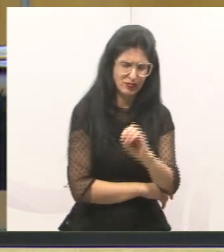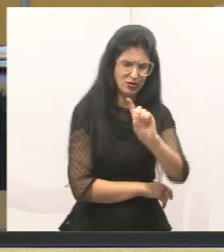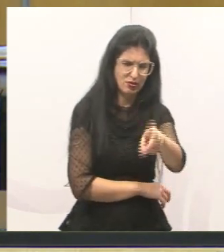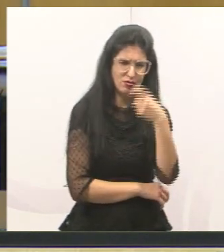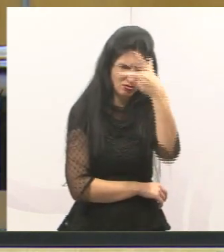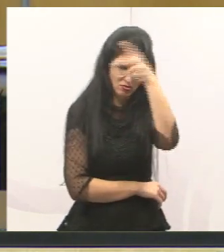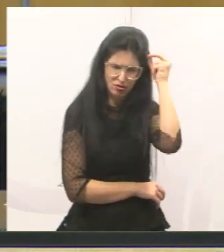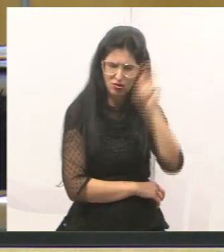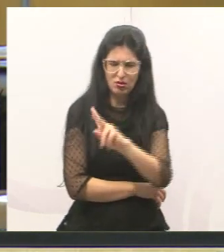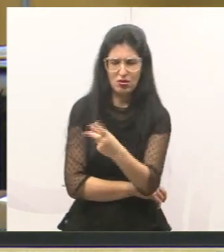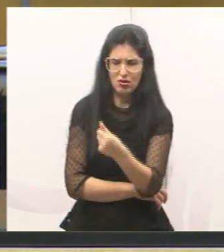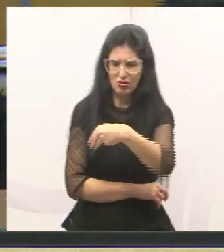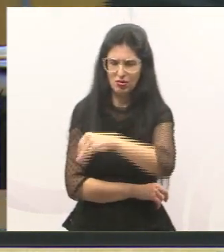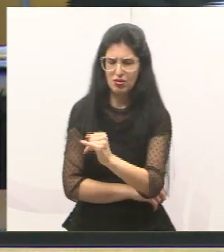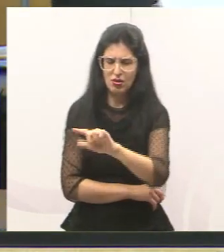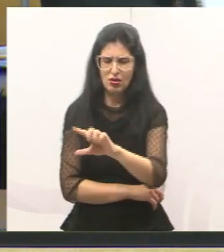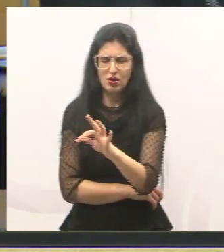Mota.